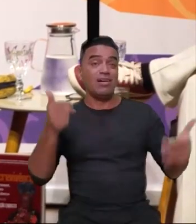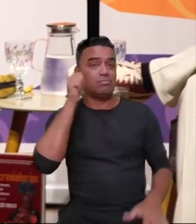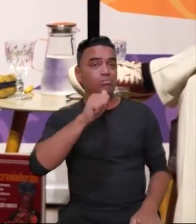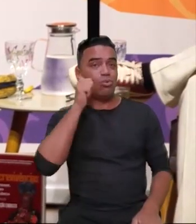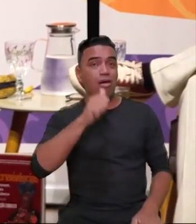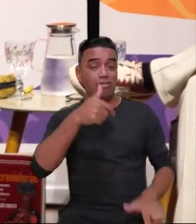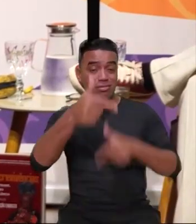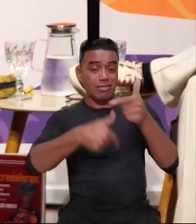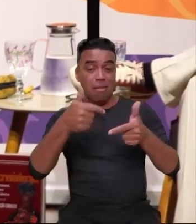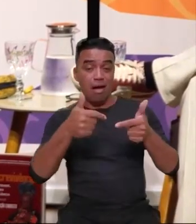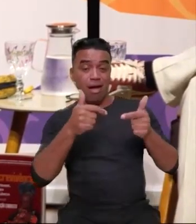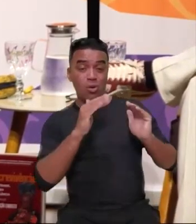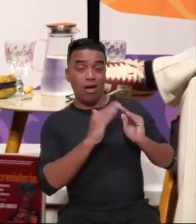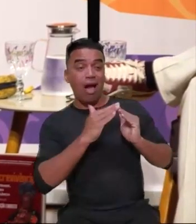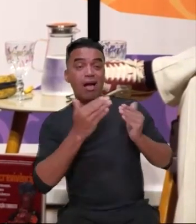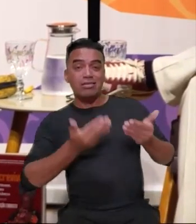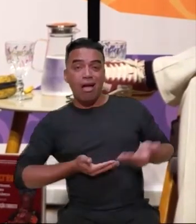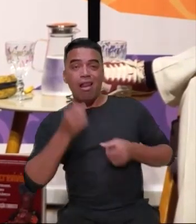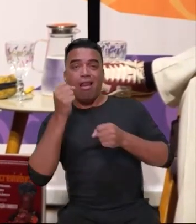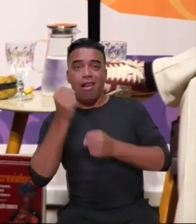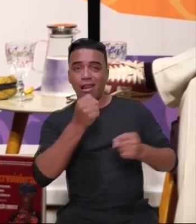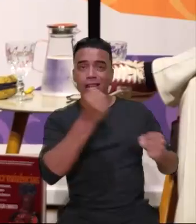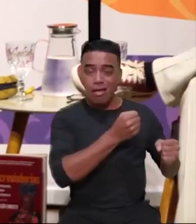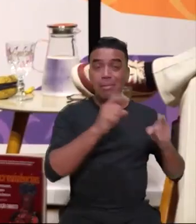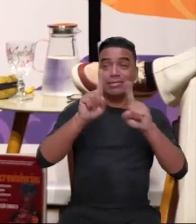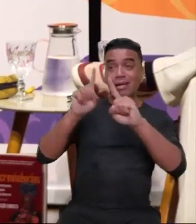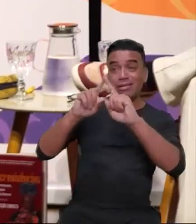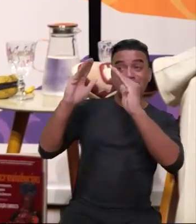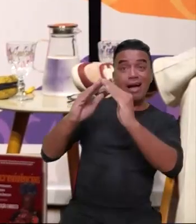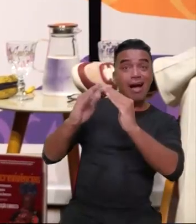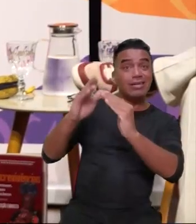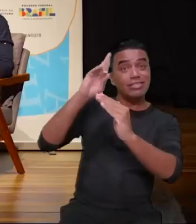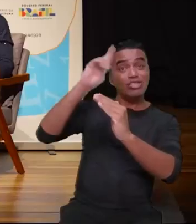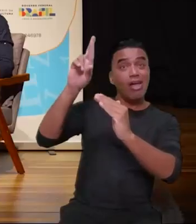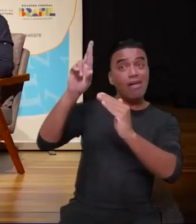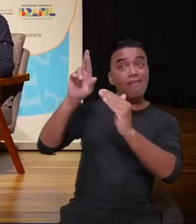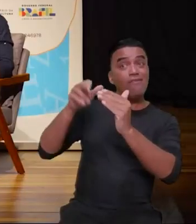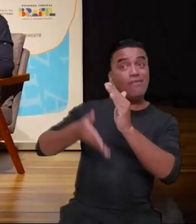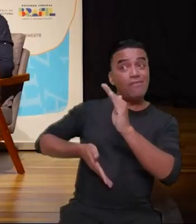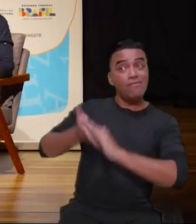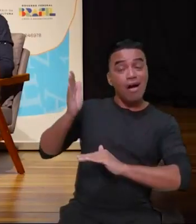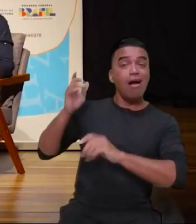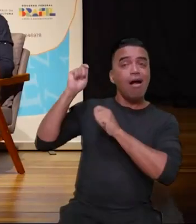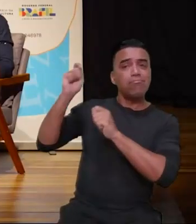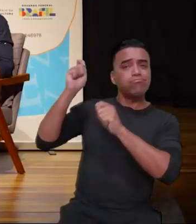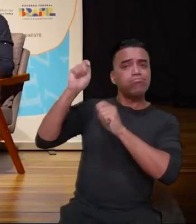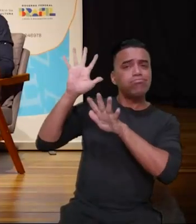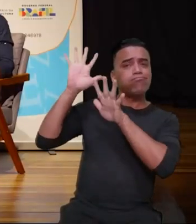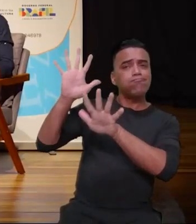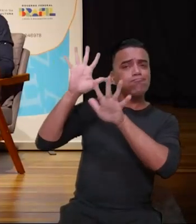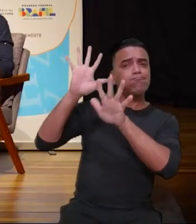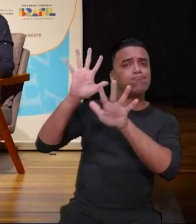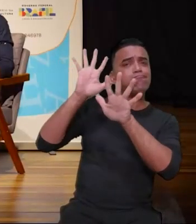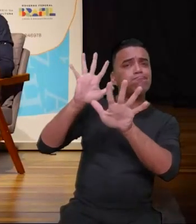trabalho doméstico, não só da casa delas, mas das casas da patroa, nesse compromisso de